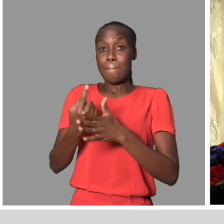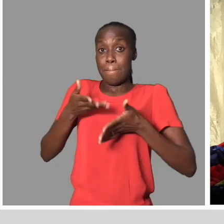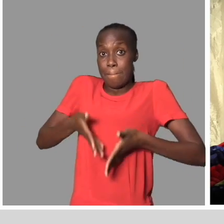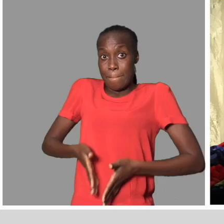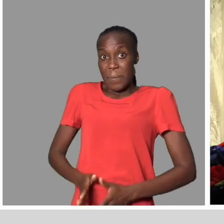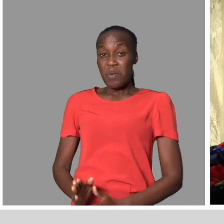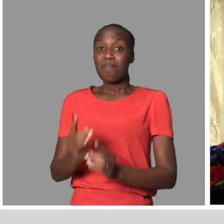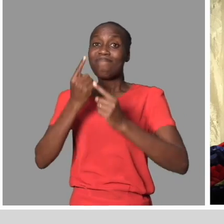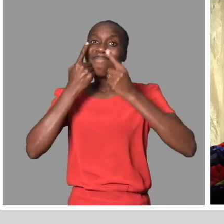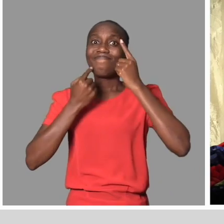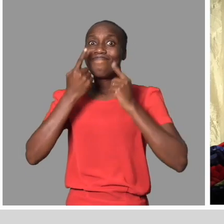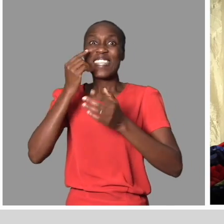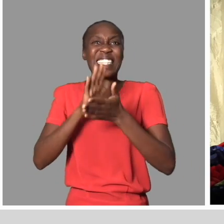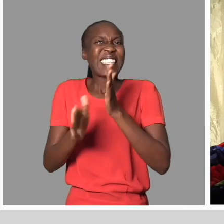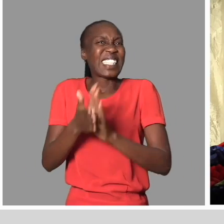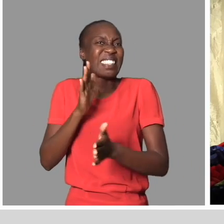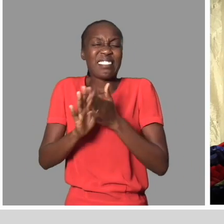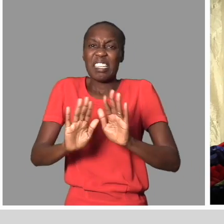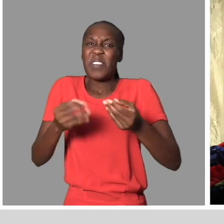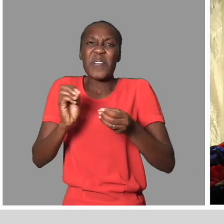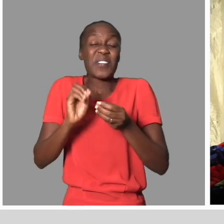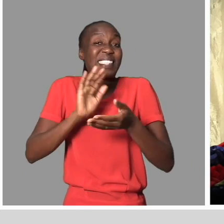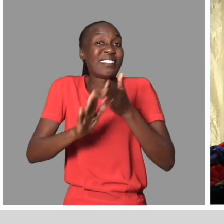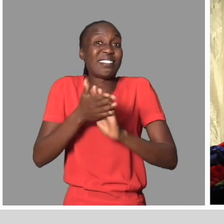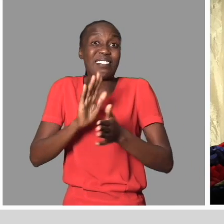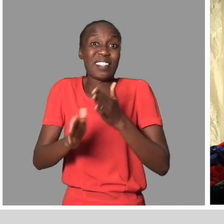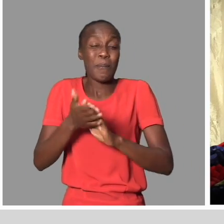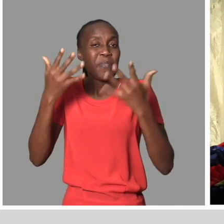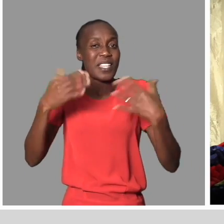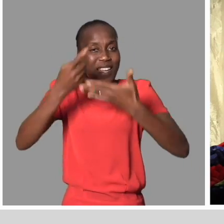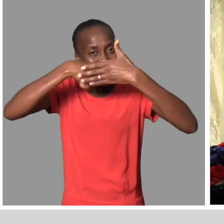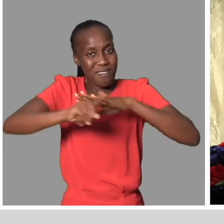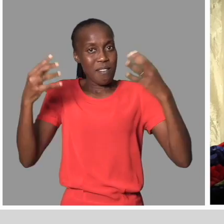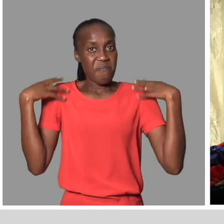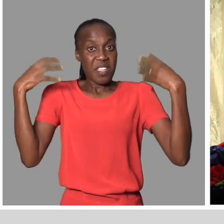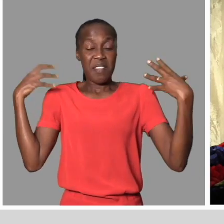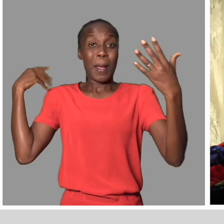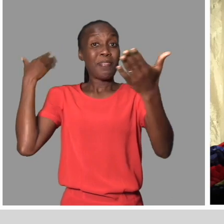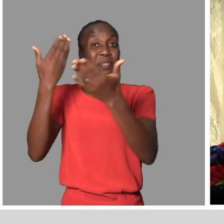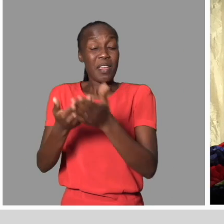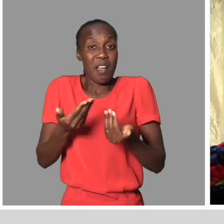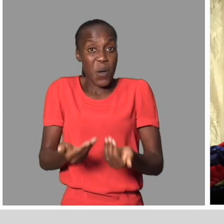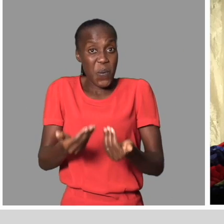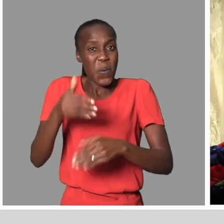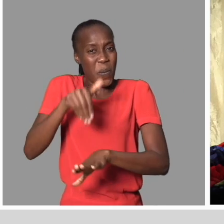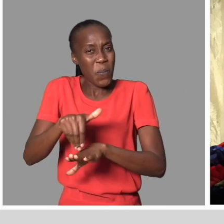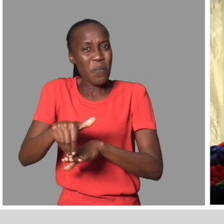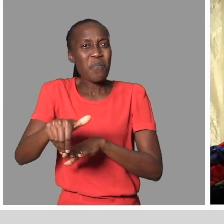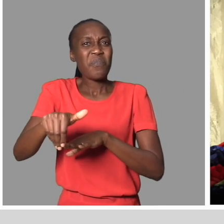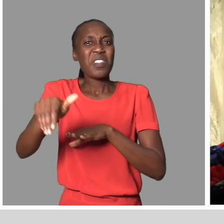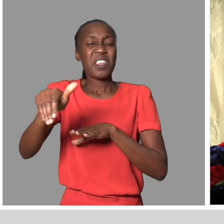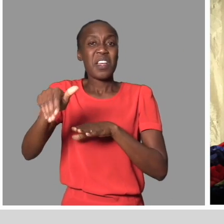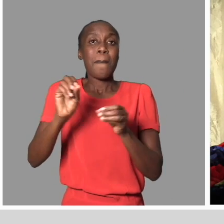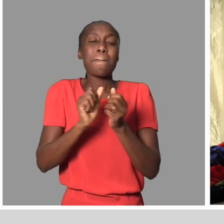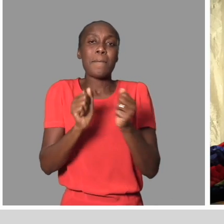nasceu também não chorou, não fez nada, fiz fisioterapia e até agora estou a fazer e